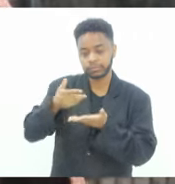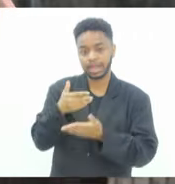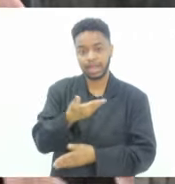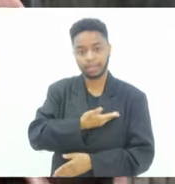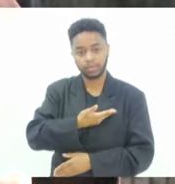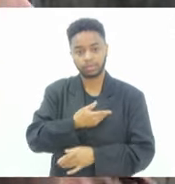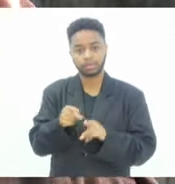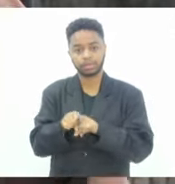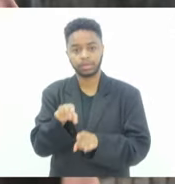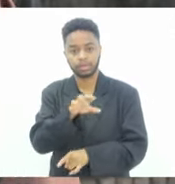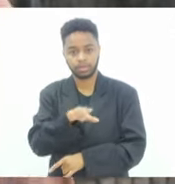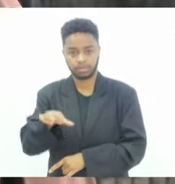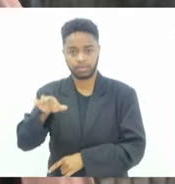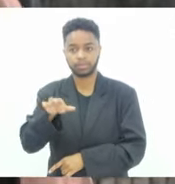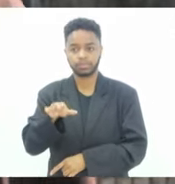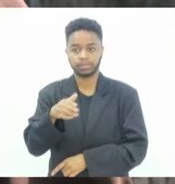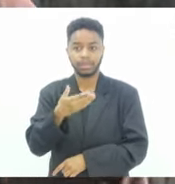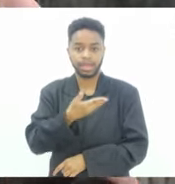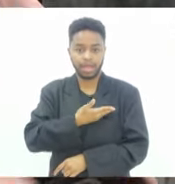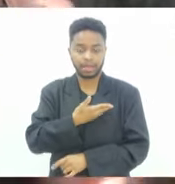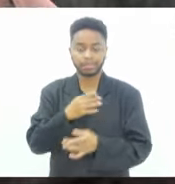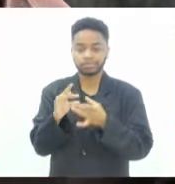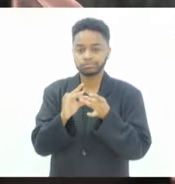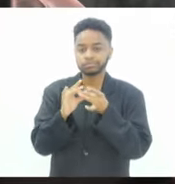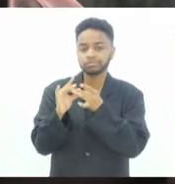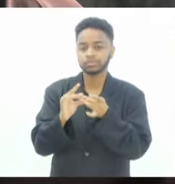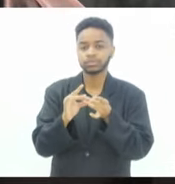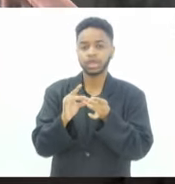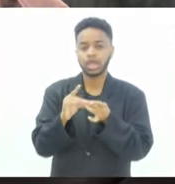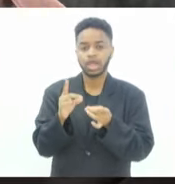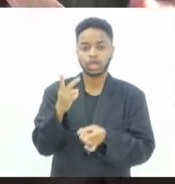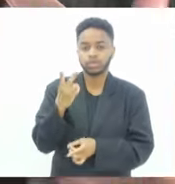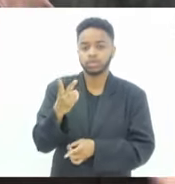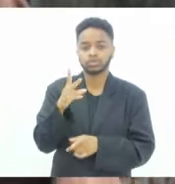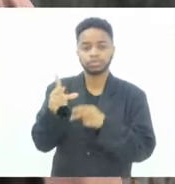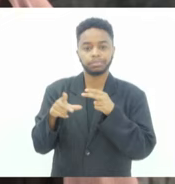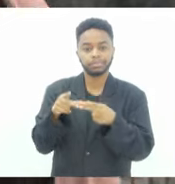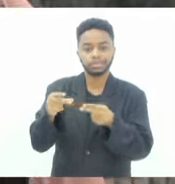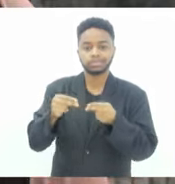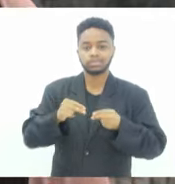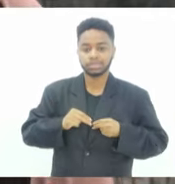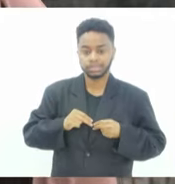irmãos. Amizade e fraternidade, os dois grandes presentes da